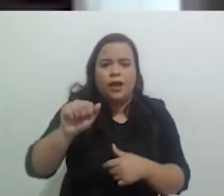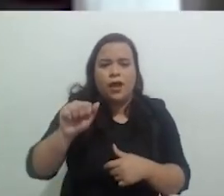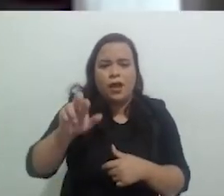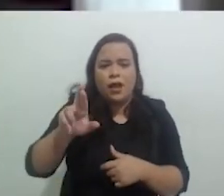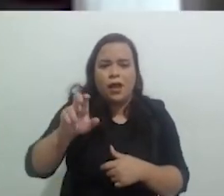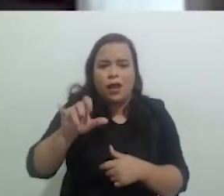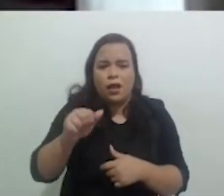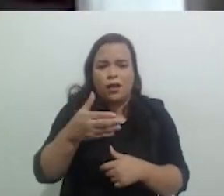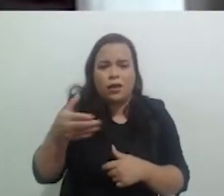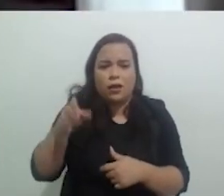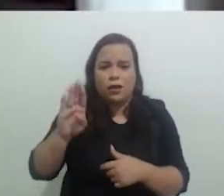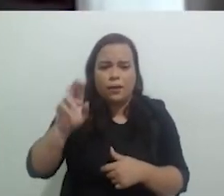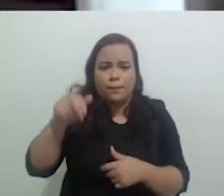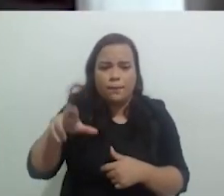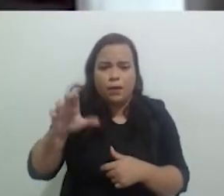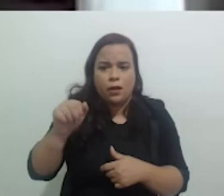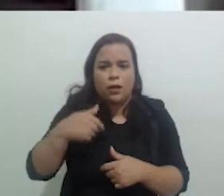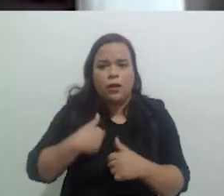estou com a sua.